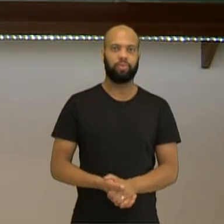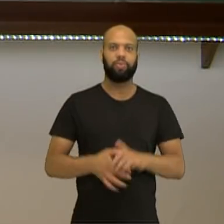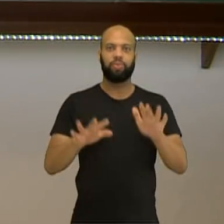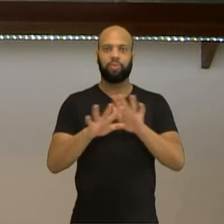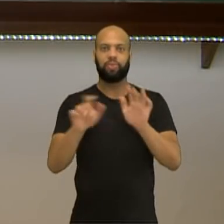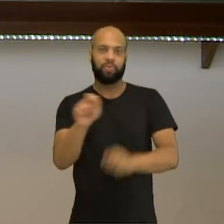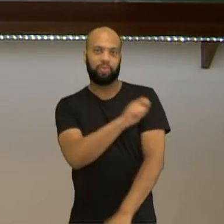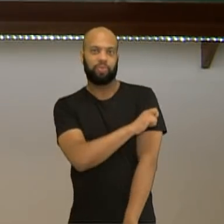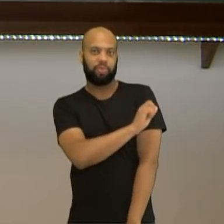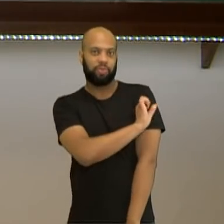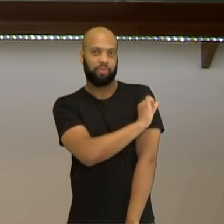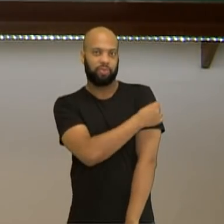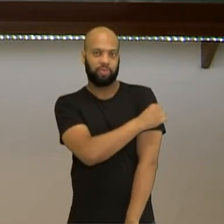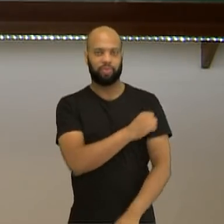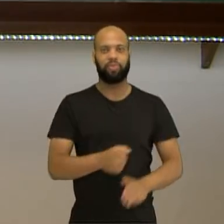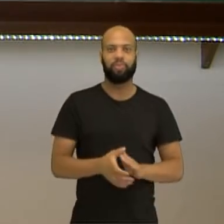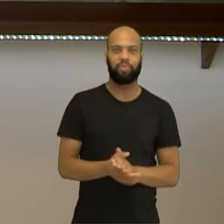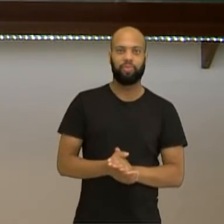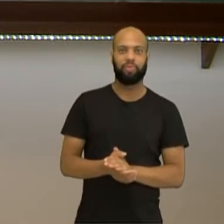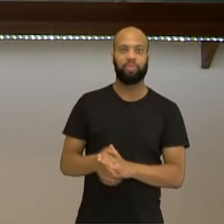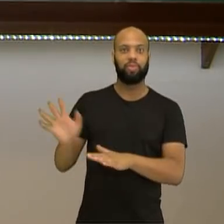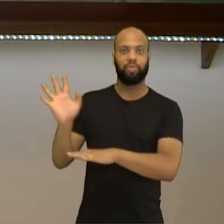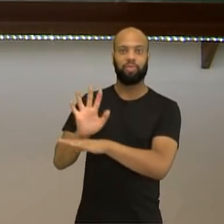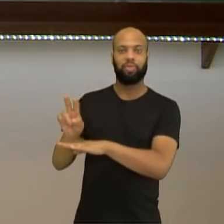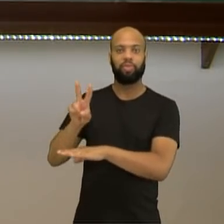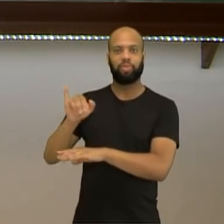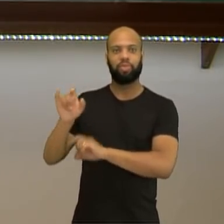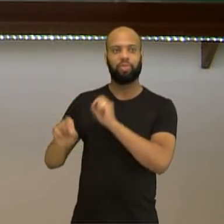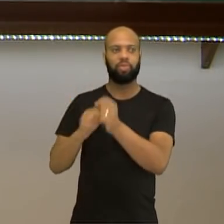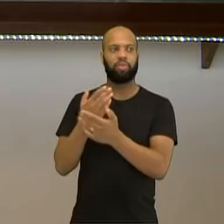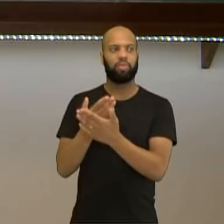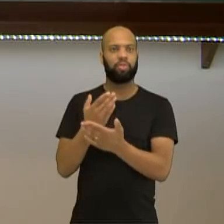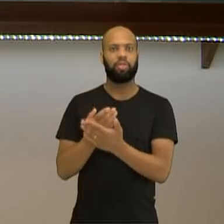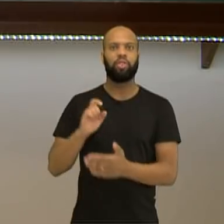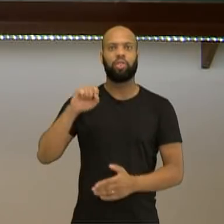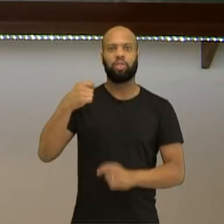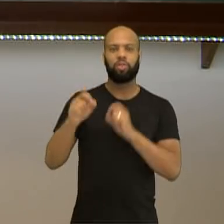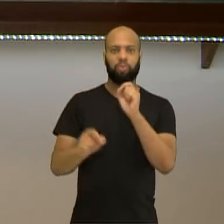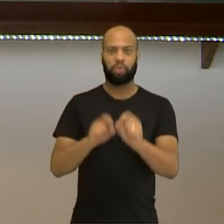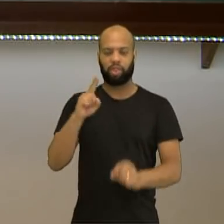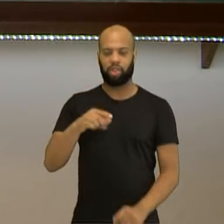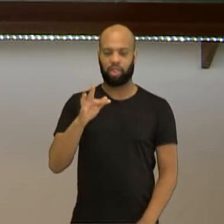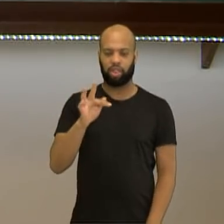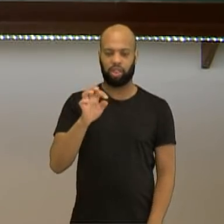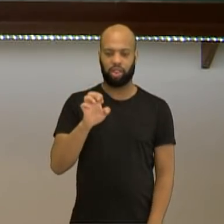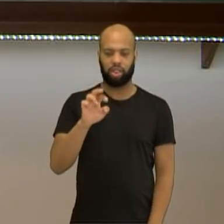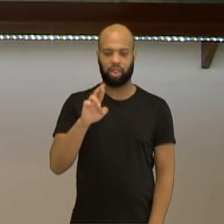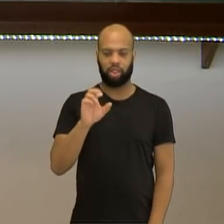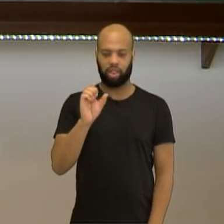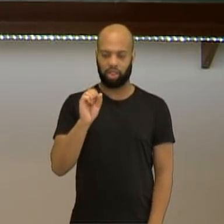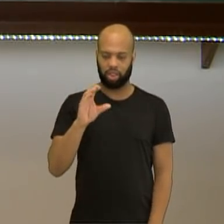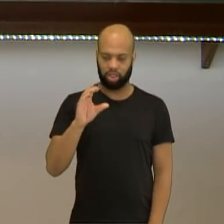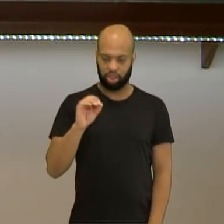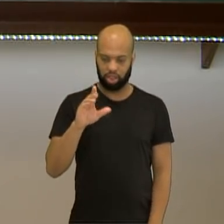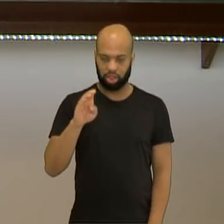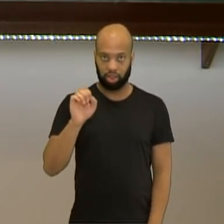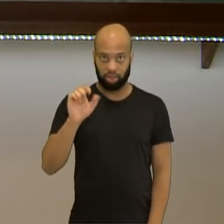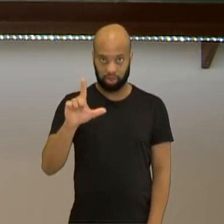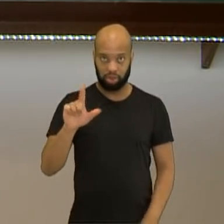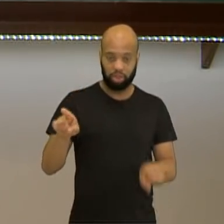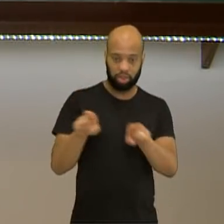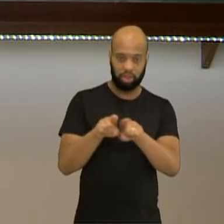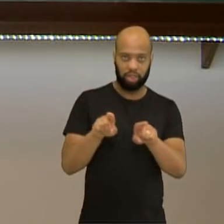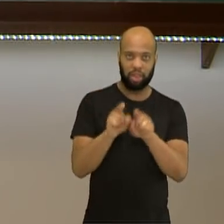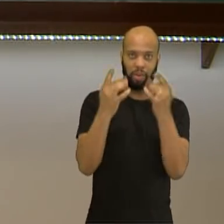Olá, estudantes do 8º ano! Nesse vídeo vamos falar sobre frescobol e mambol. Vamos lá, eu sou a